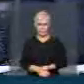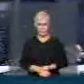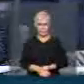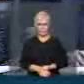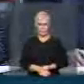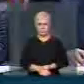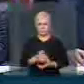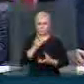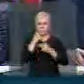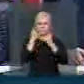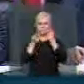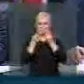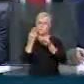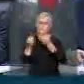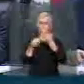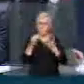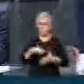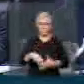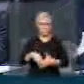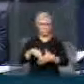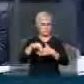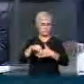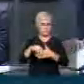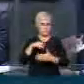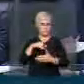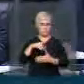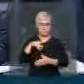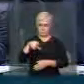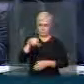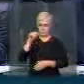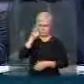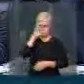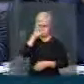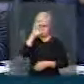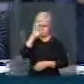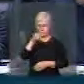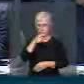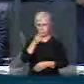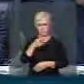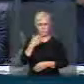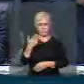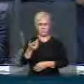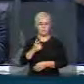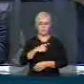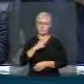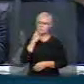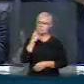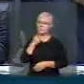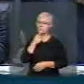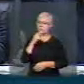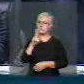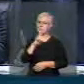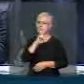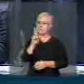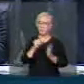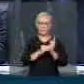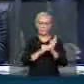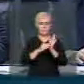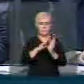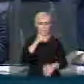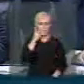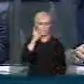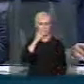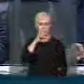Para falar como líder, tem preferência e precedência, está inscrita a deputada